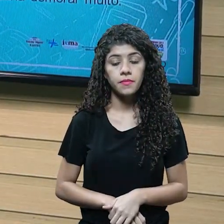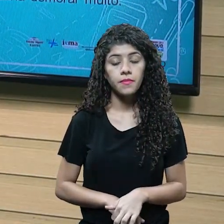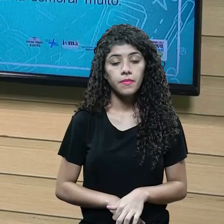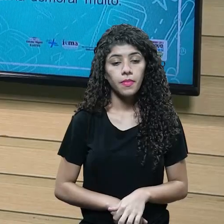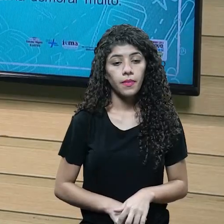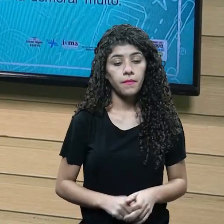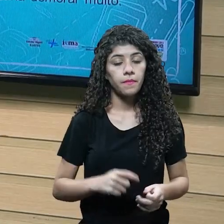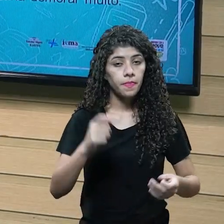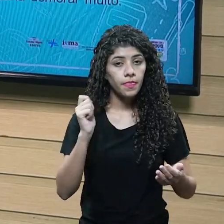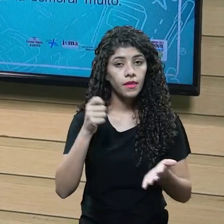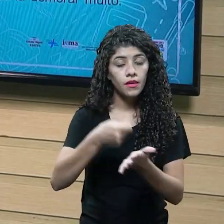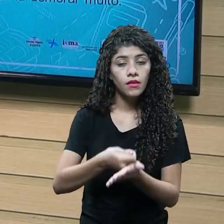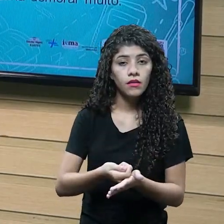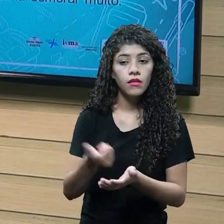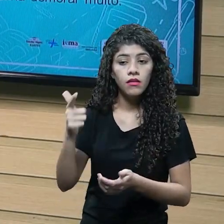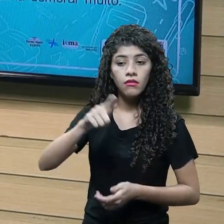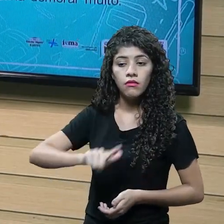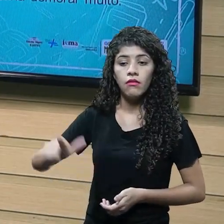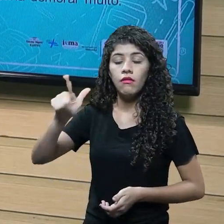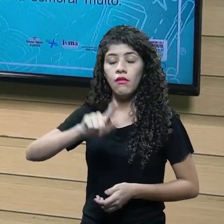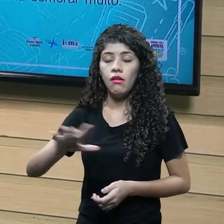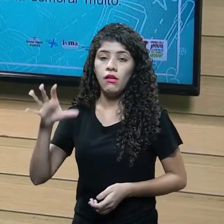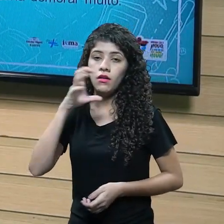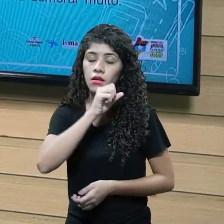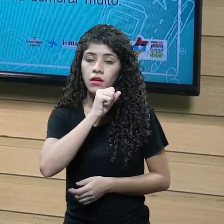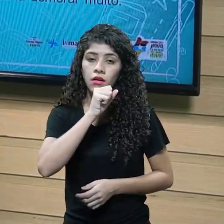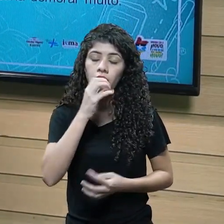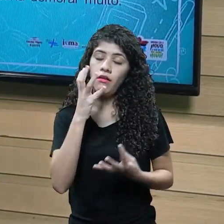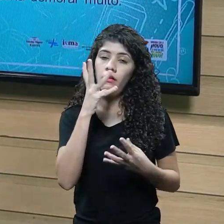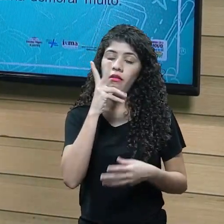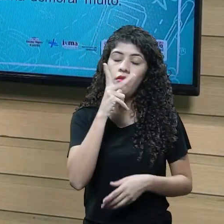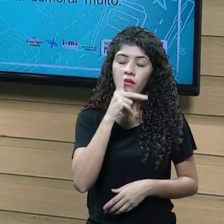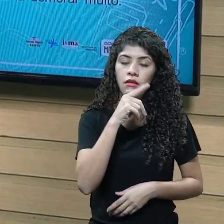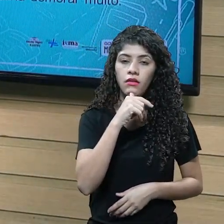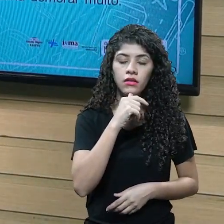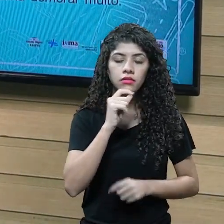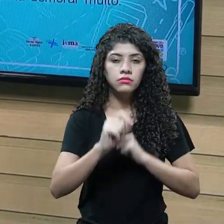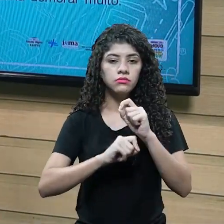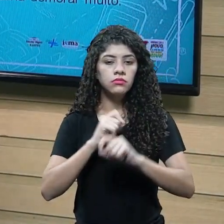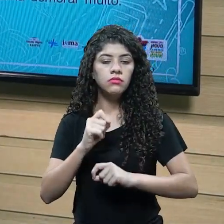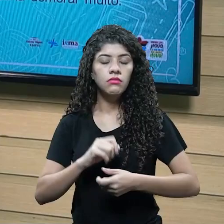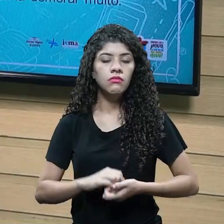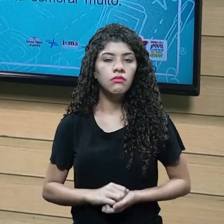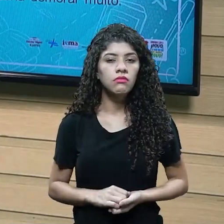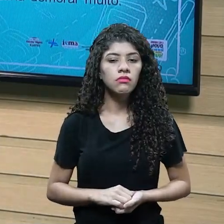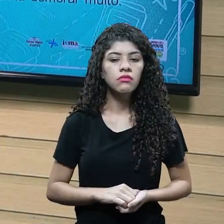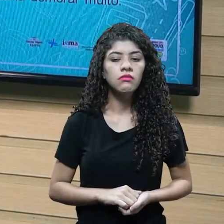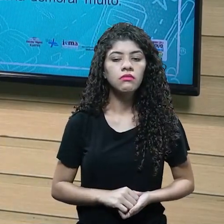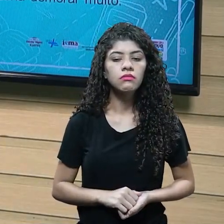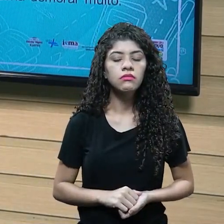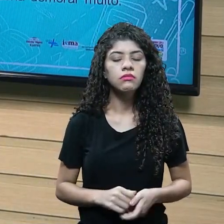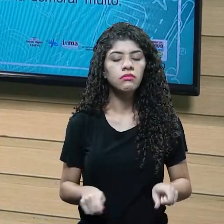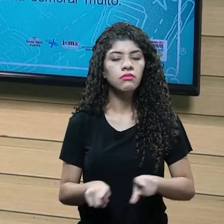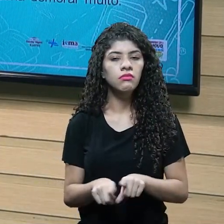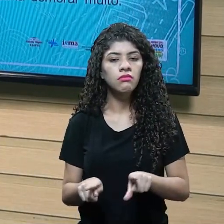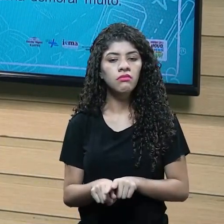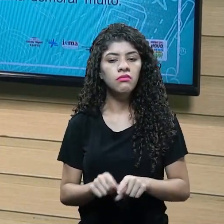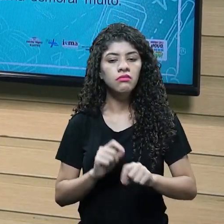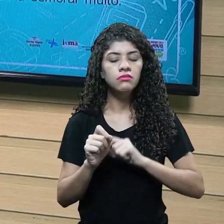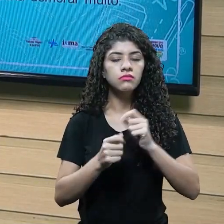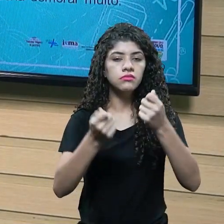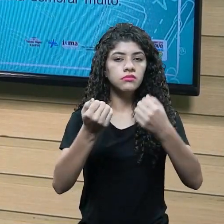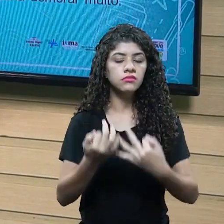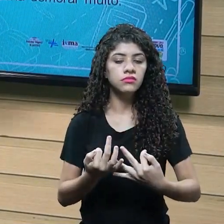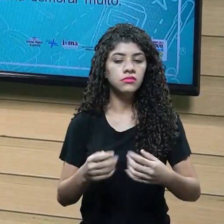reposição de seus estoques com agilidade nas quantidades que eles precisam, através do comércio atacadista. Outro ponto colocado, ó, como falei,